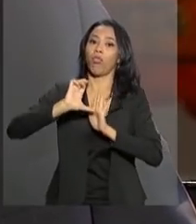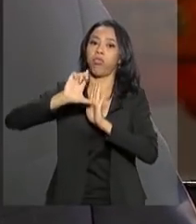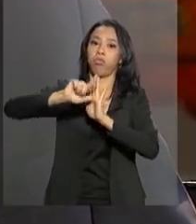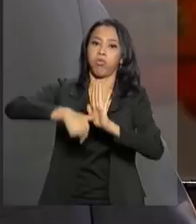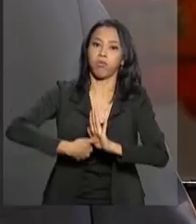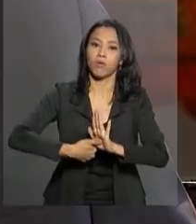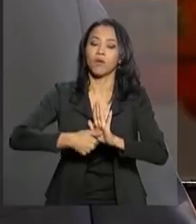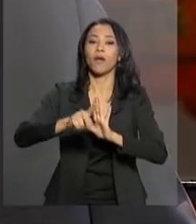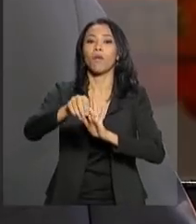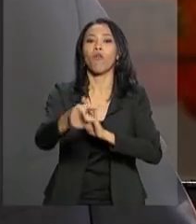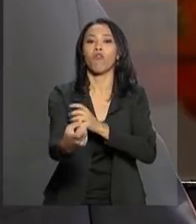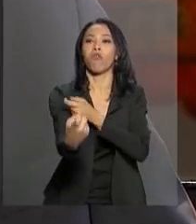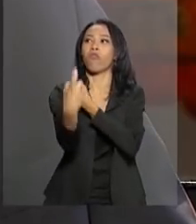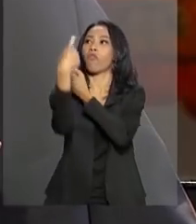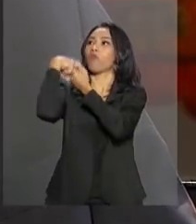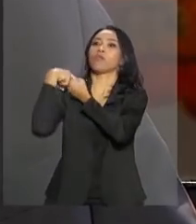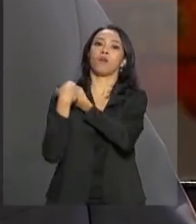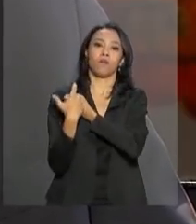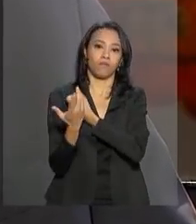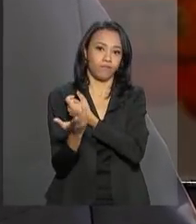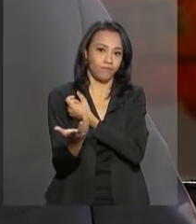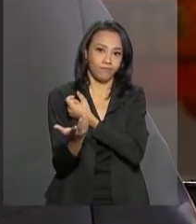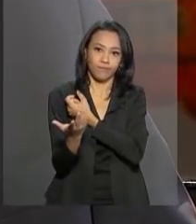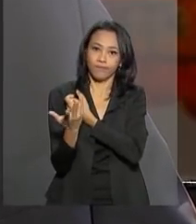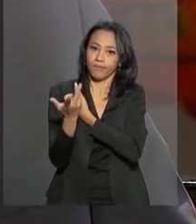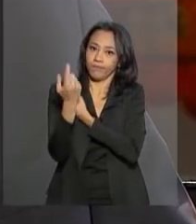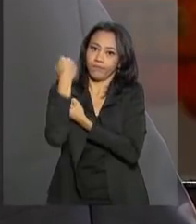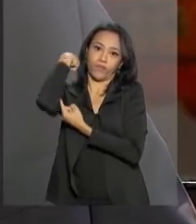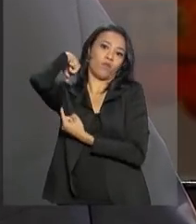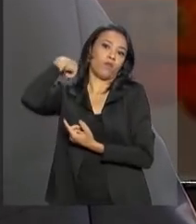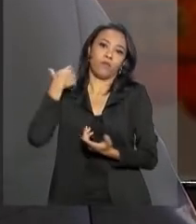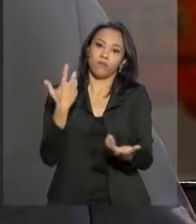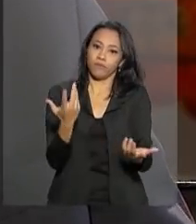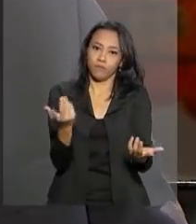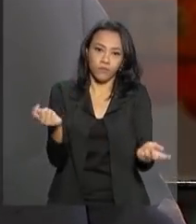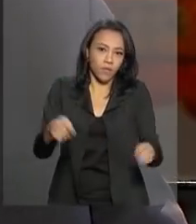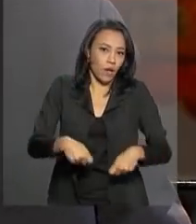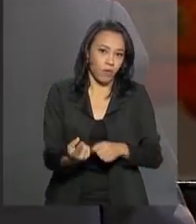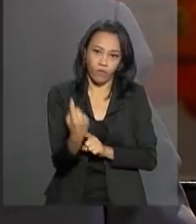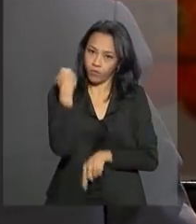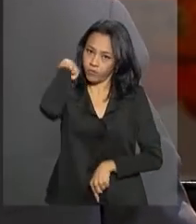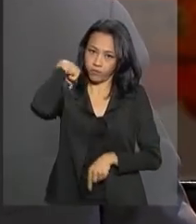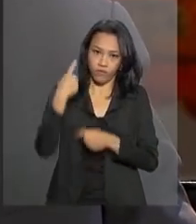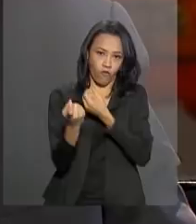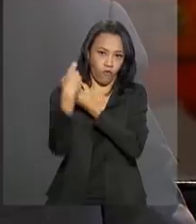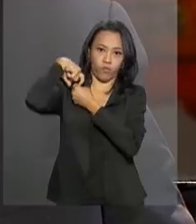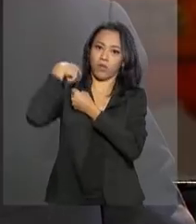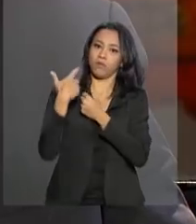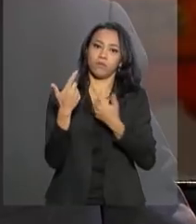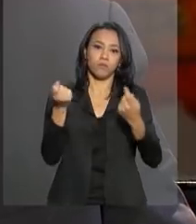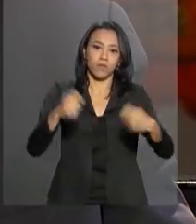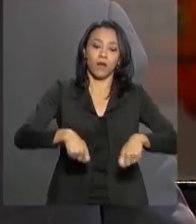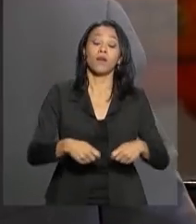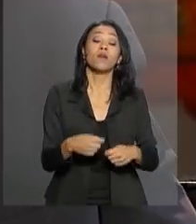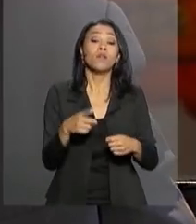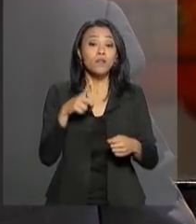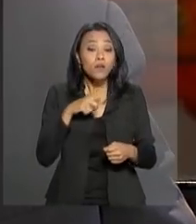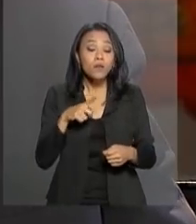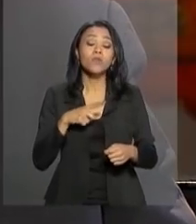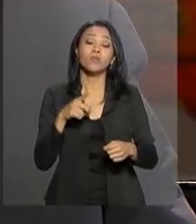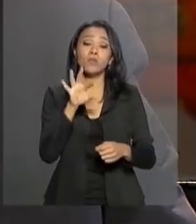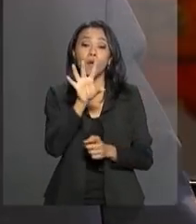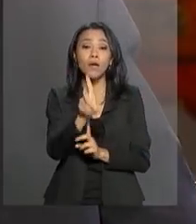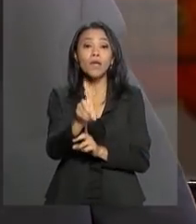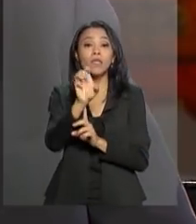regredir, não voltar atrás. Nenhum retrocesso é permitido. Eu acho que nós temos essa democracia muito